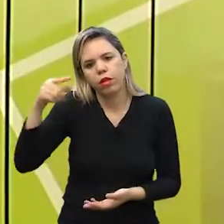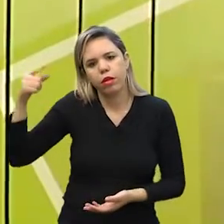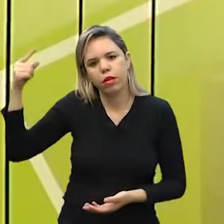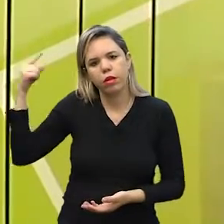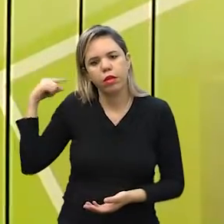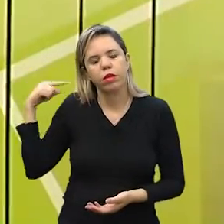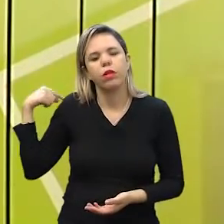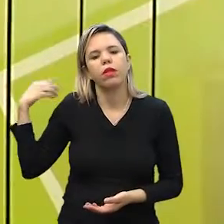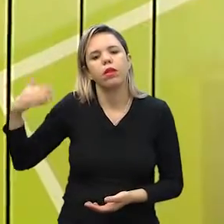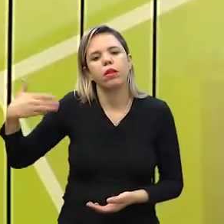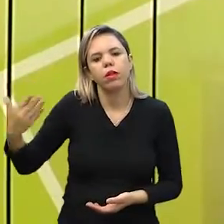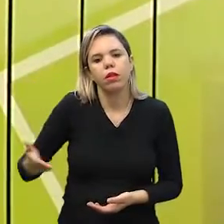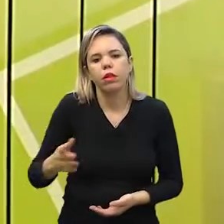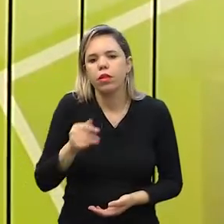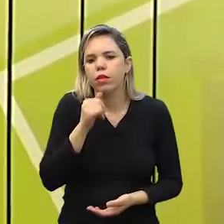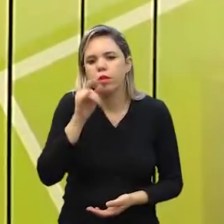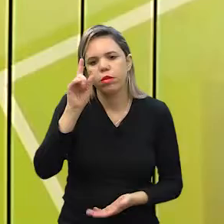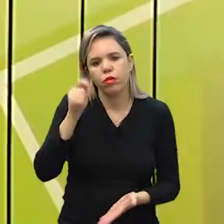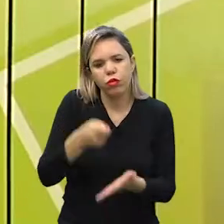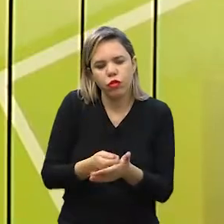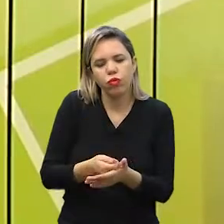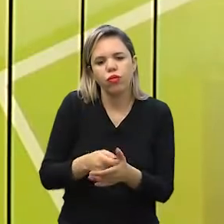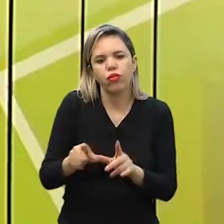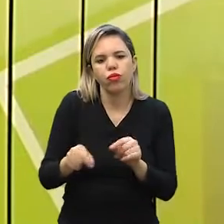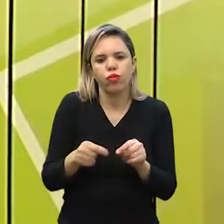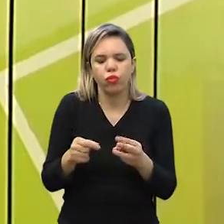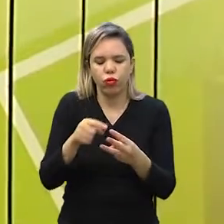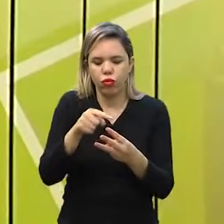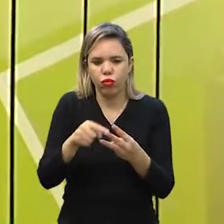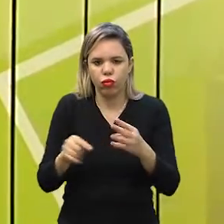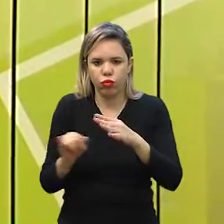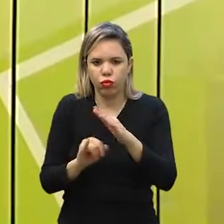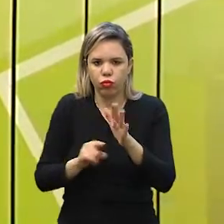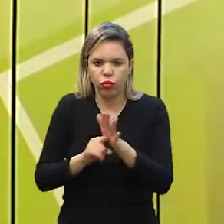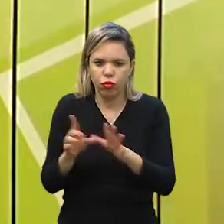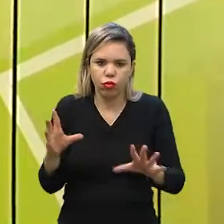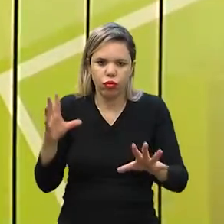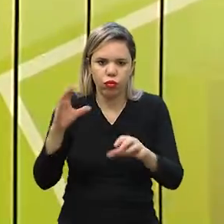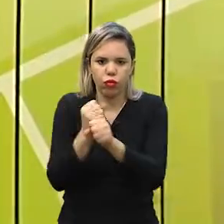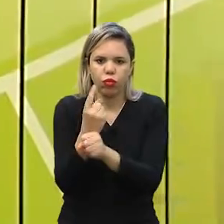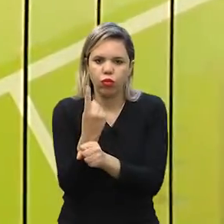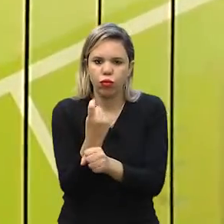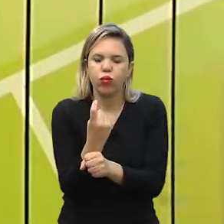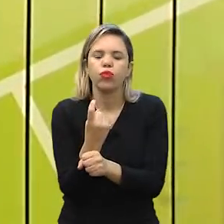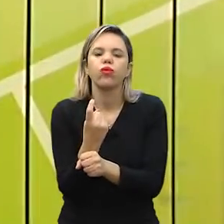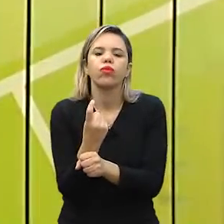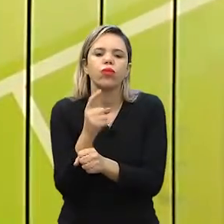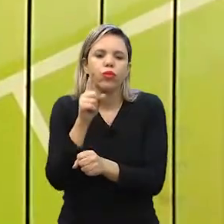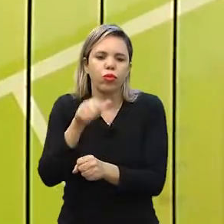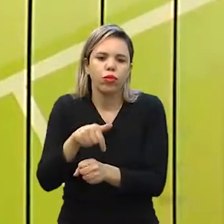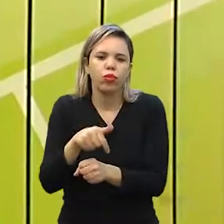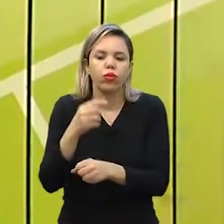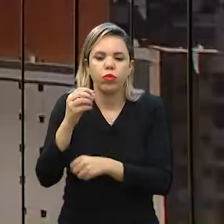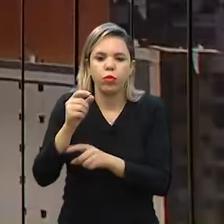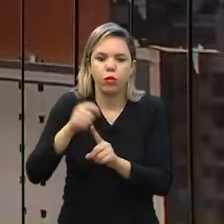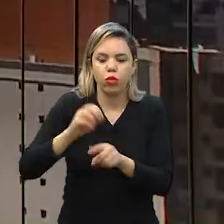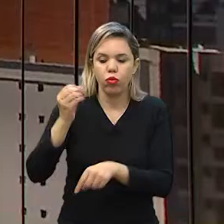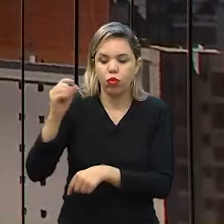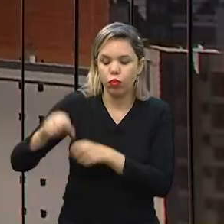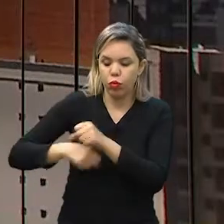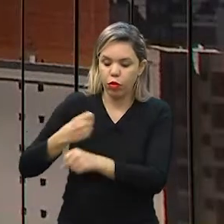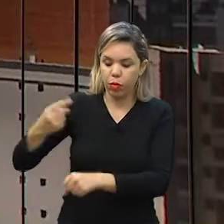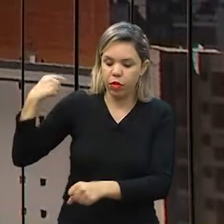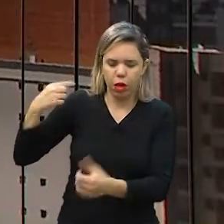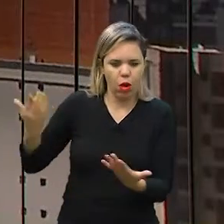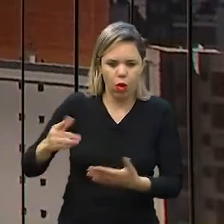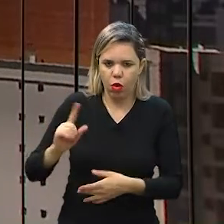essa história, porque a decisão de juntar os 3 institutos de pesquisa e torná-los um é de outubro do ano passado, ele não é